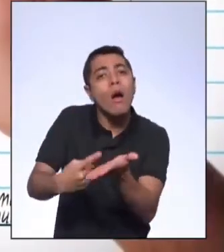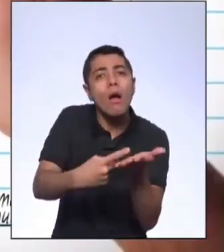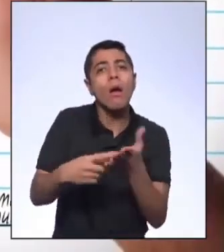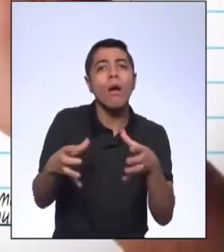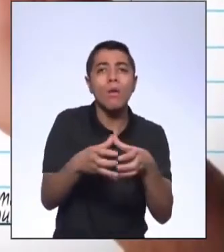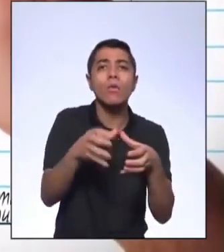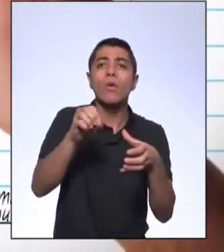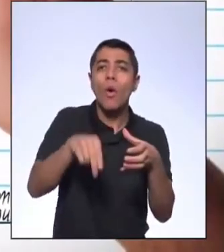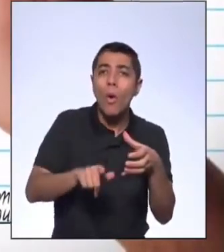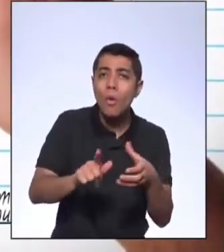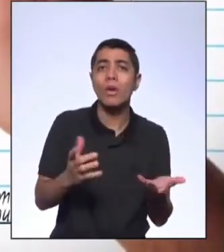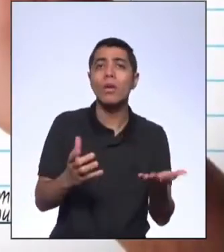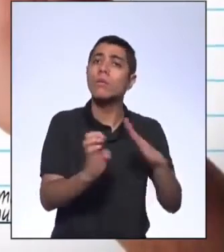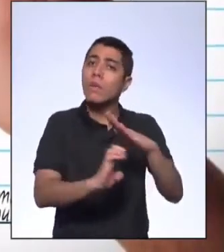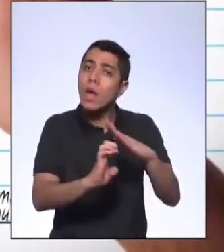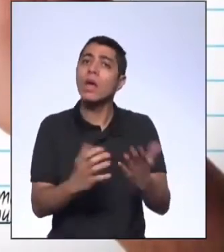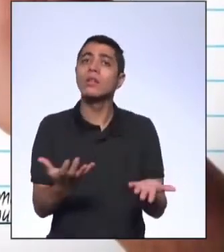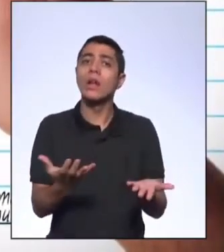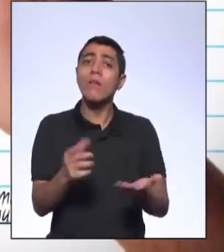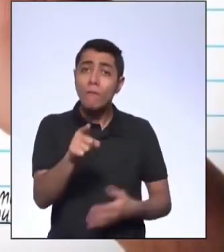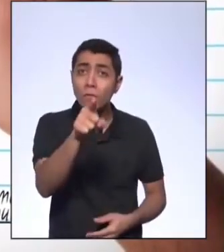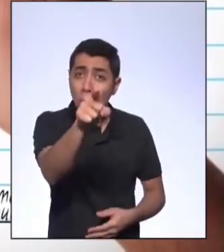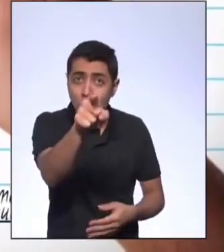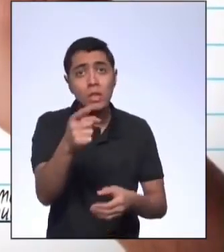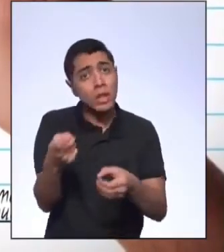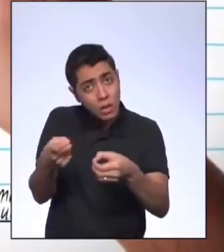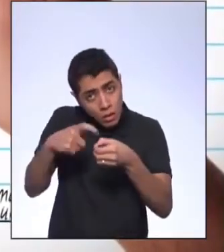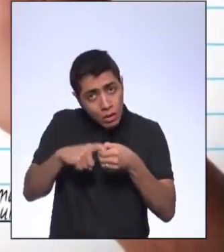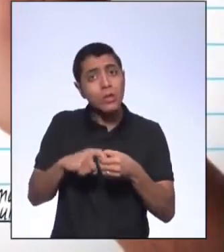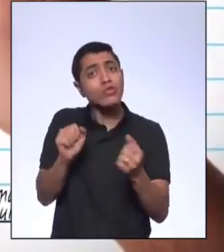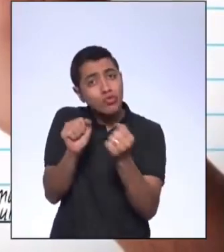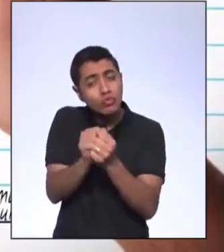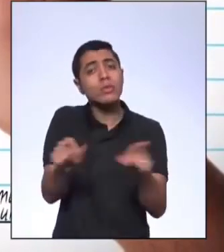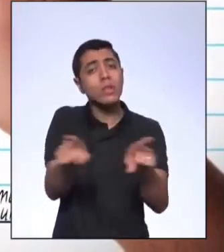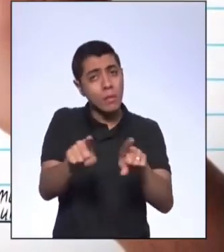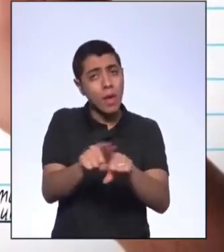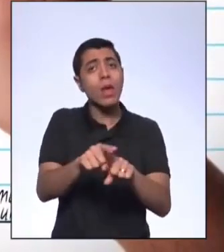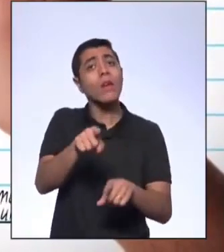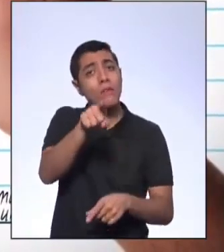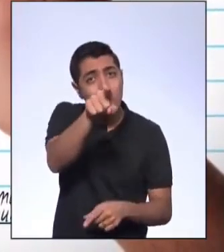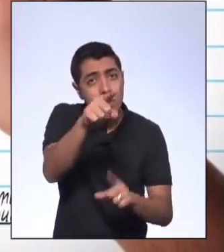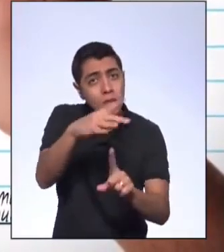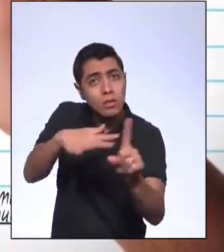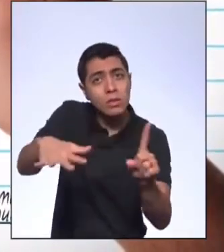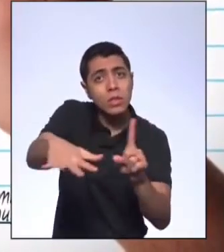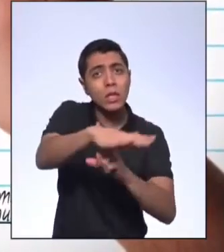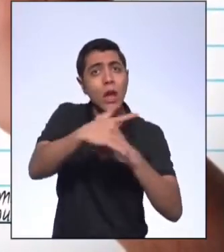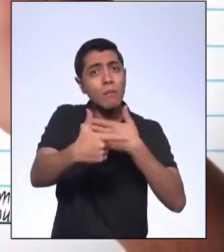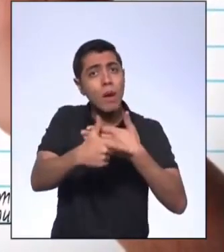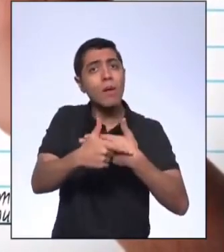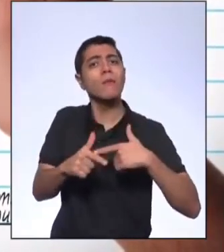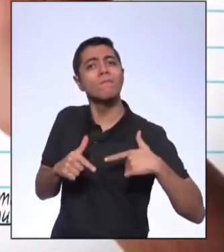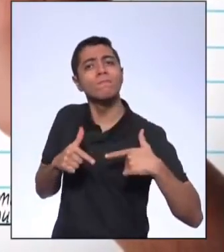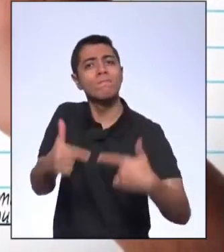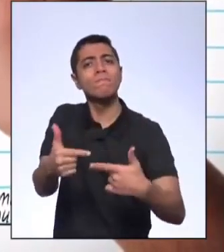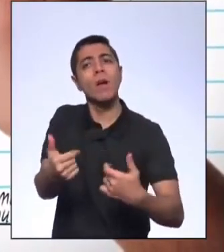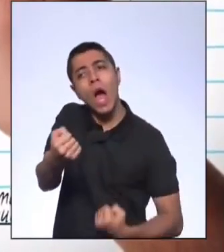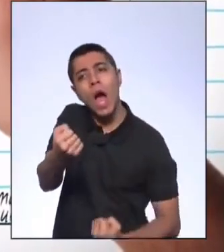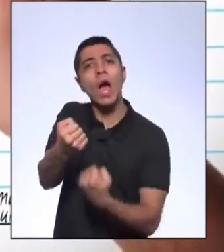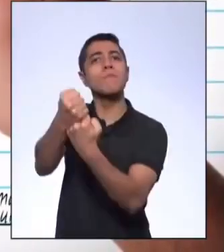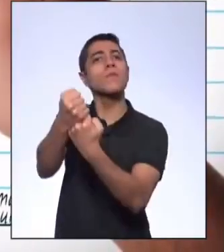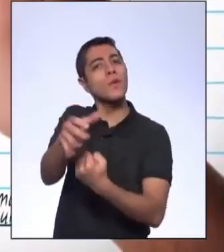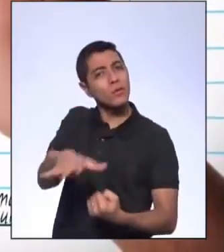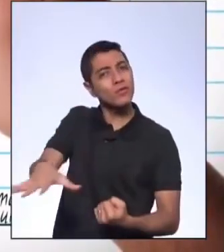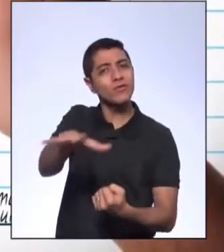e você que papel da sociedade é fundamental com ações que corroborem com os objetivos e acompanhando